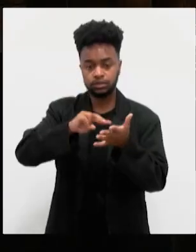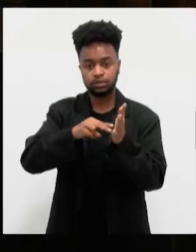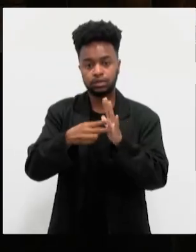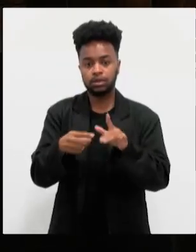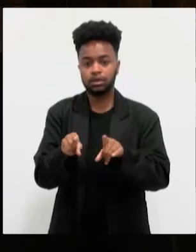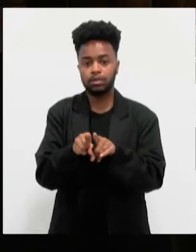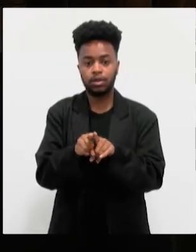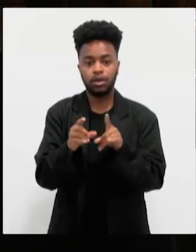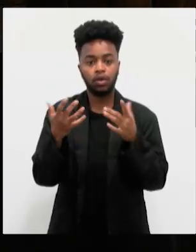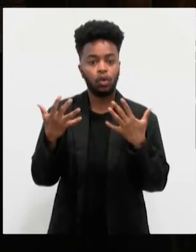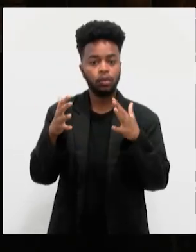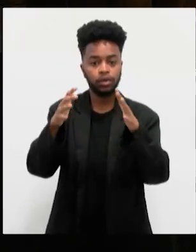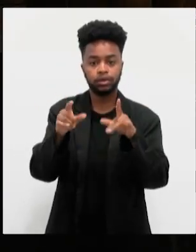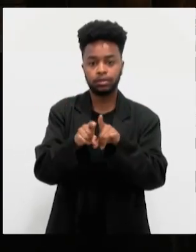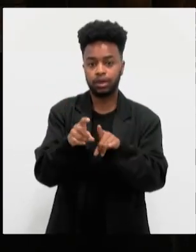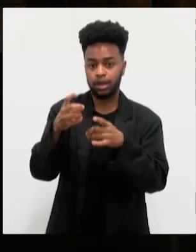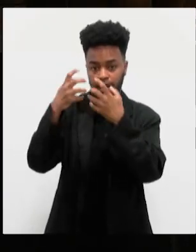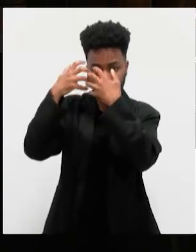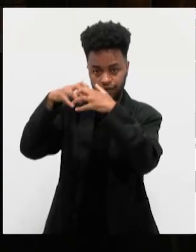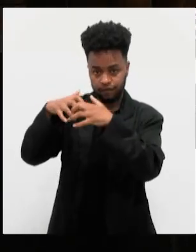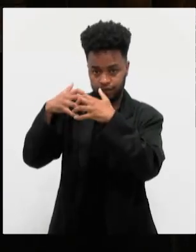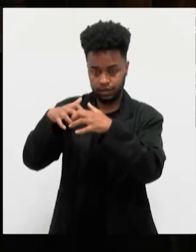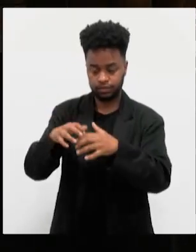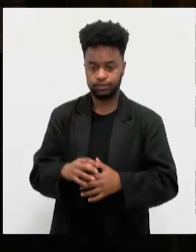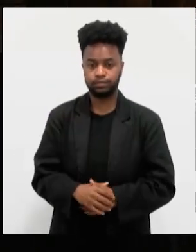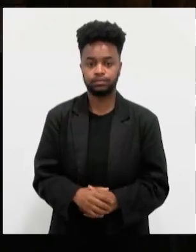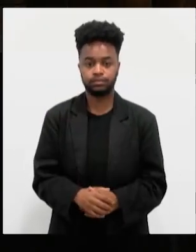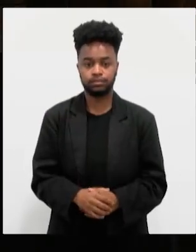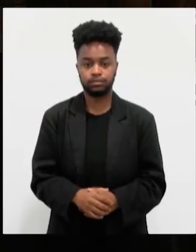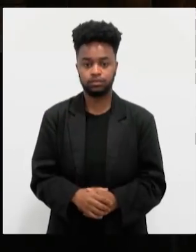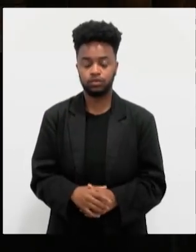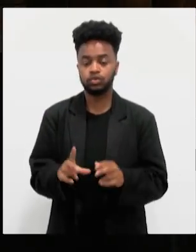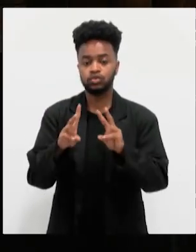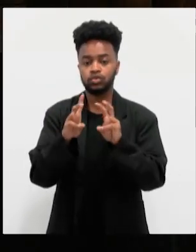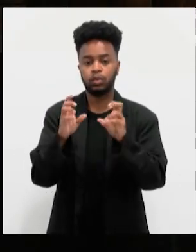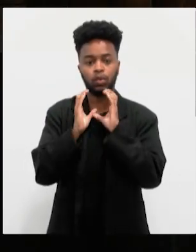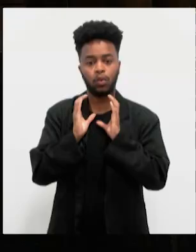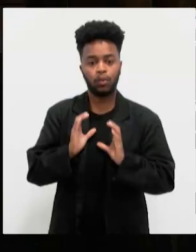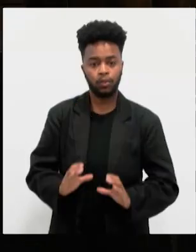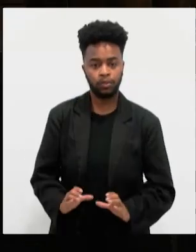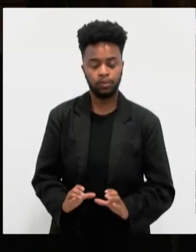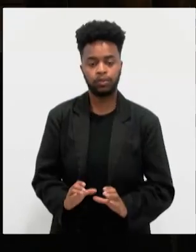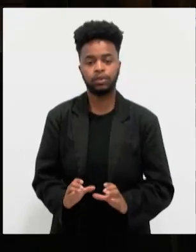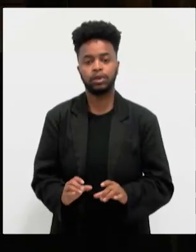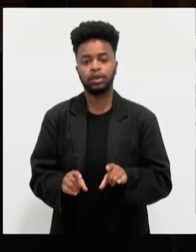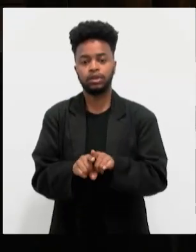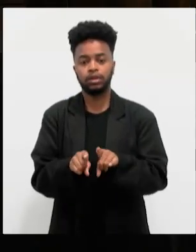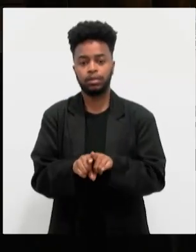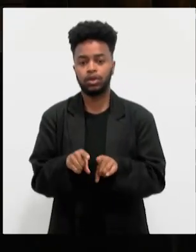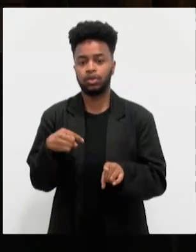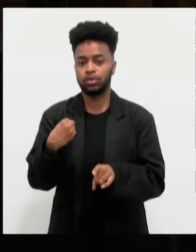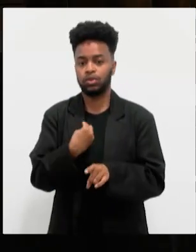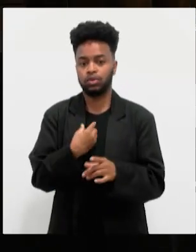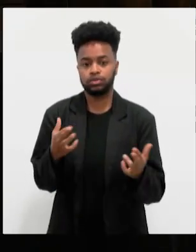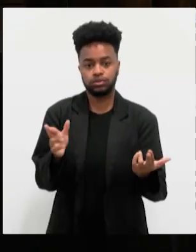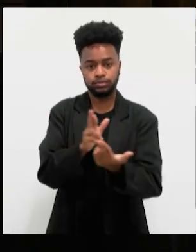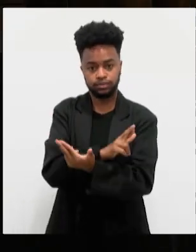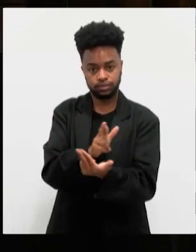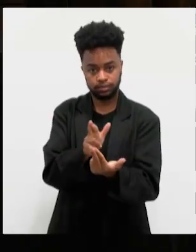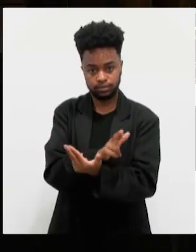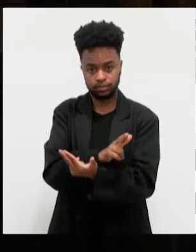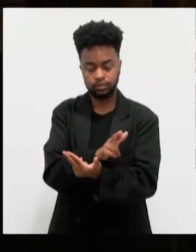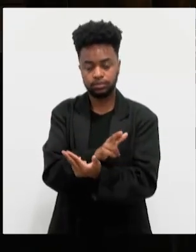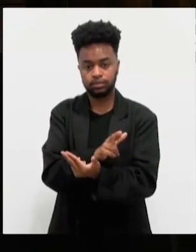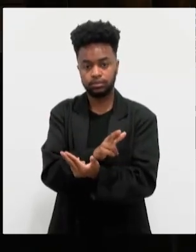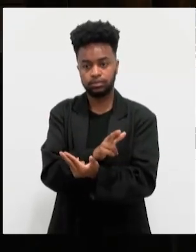para reflexão, né? Reflexão dos nossos comportamentos, das nossas relações,